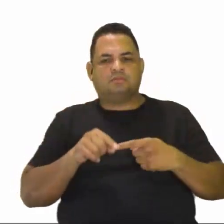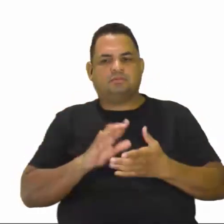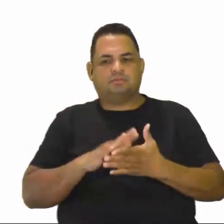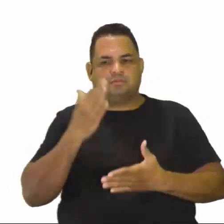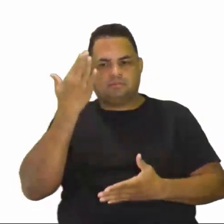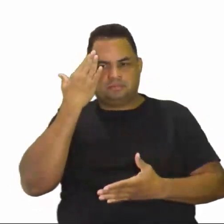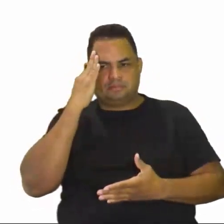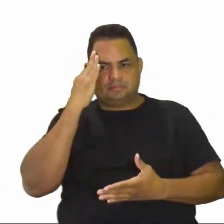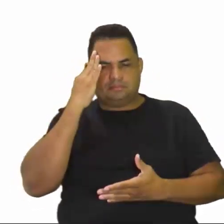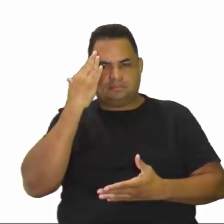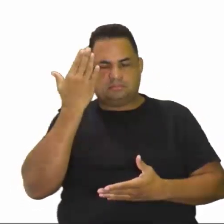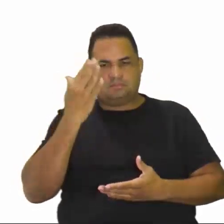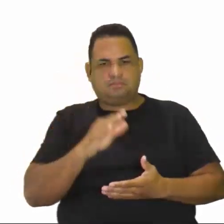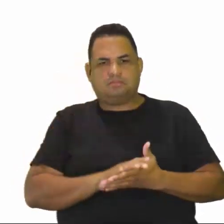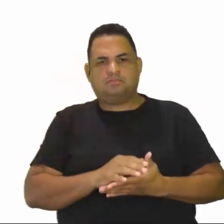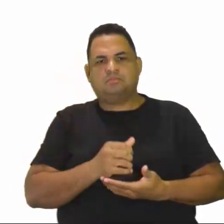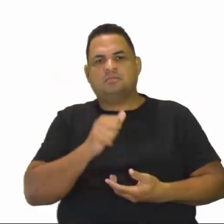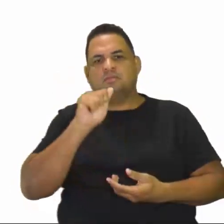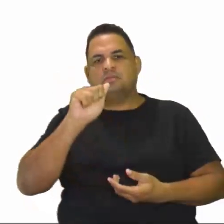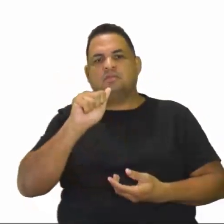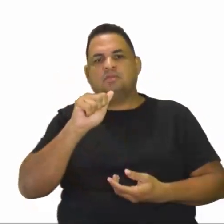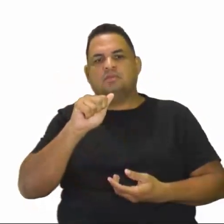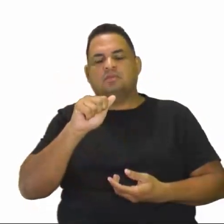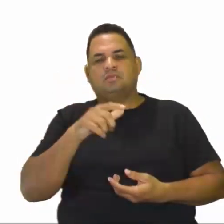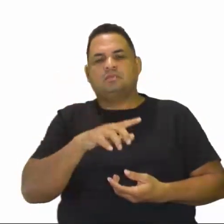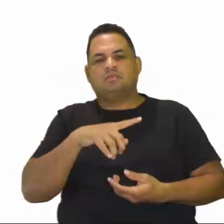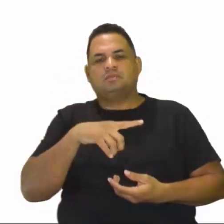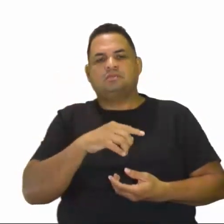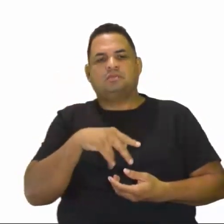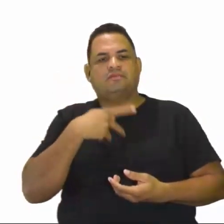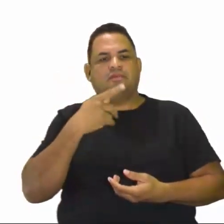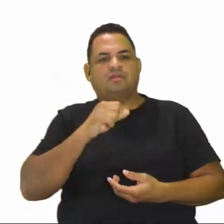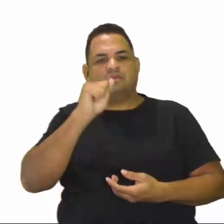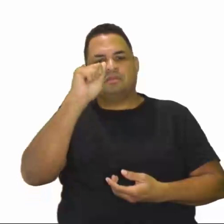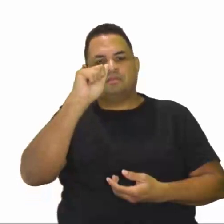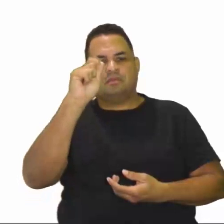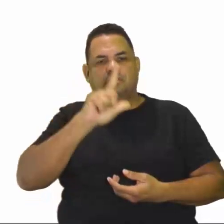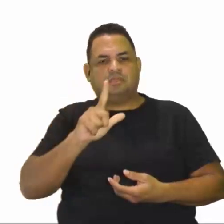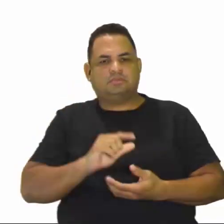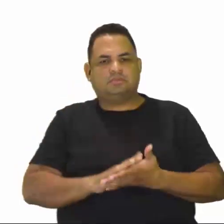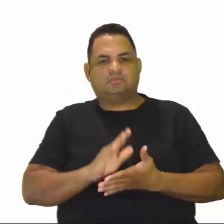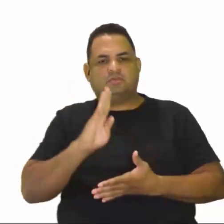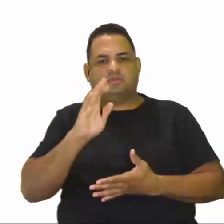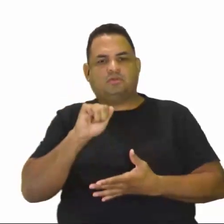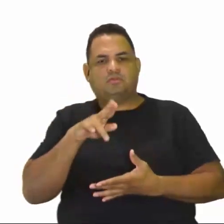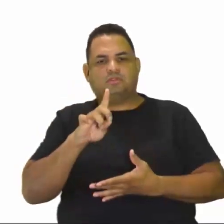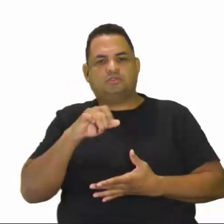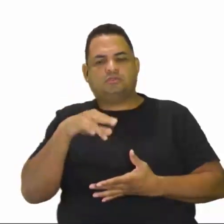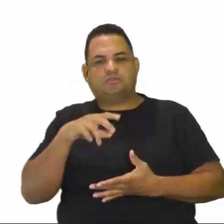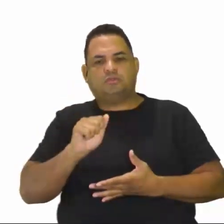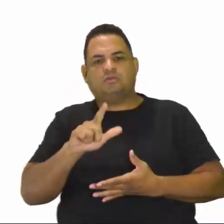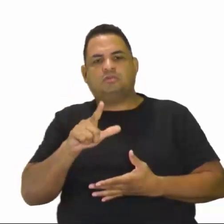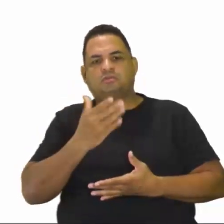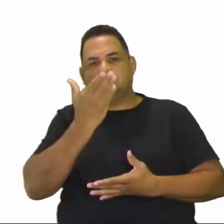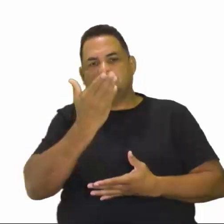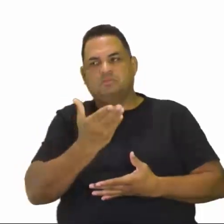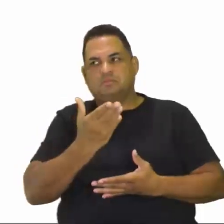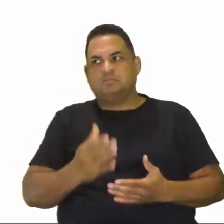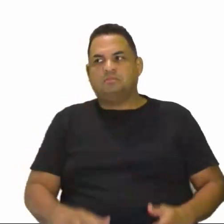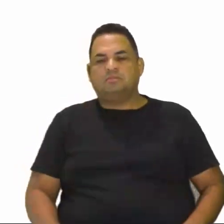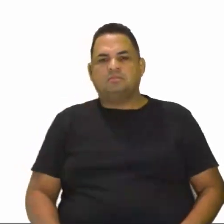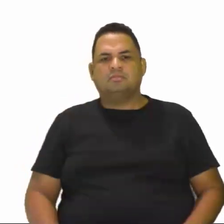entender. Na alternativa A, eu estou dizendo que é o azul de bromotimol, que é esse primeiro cara